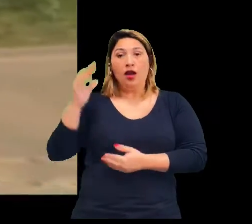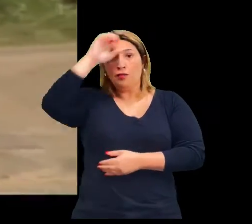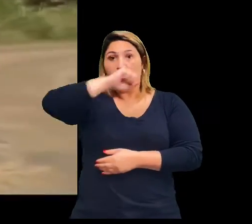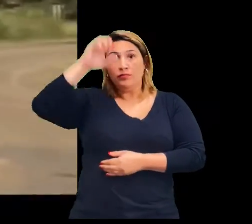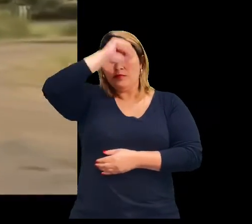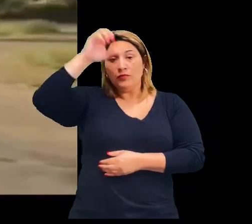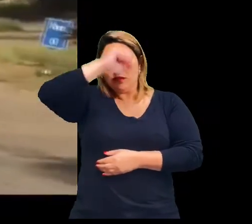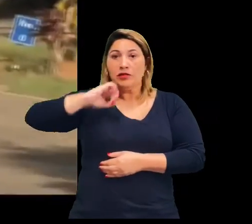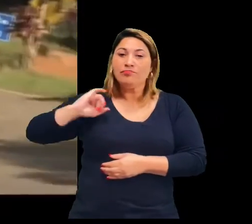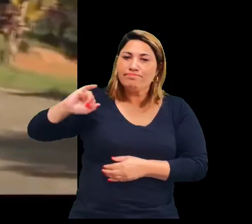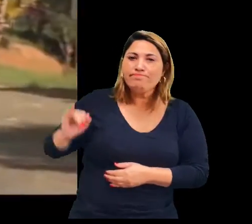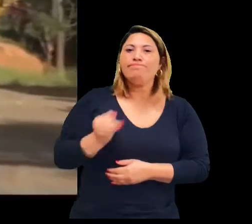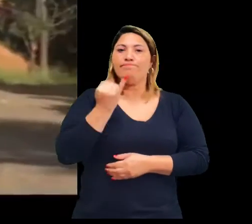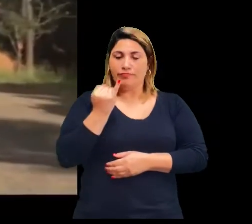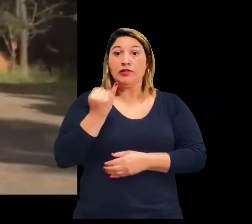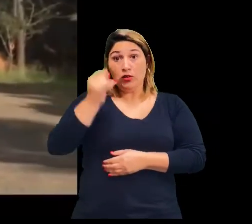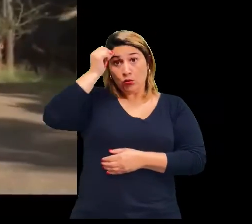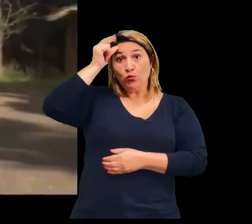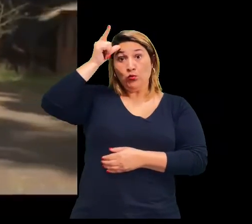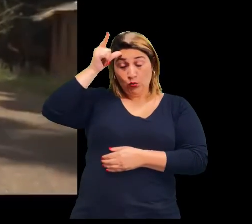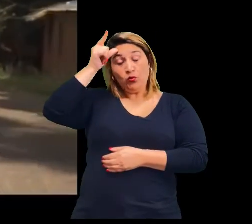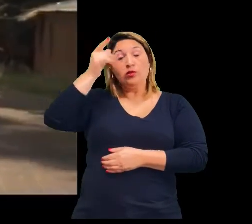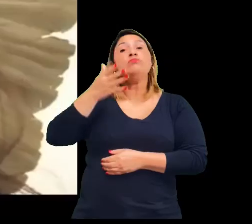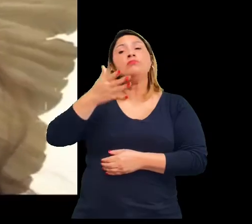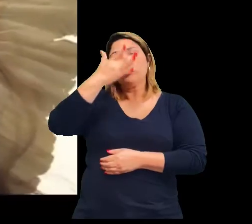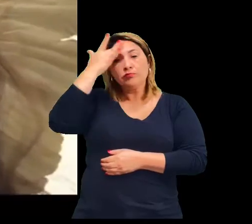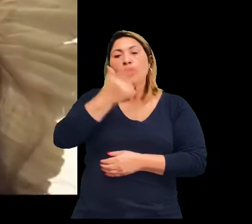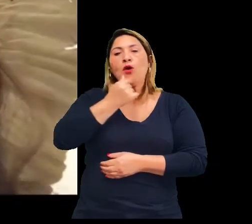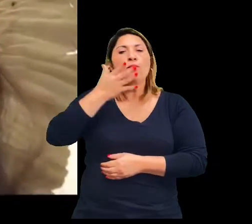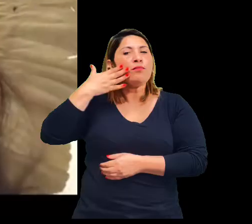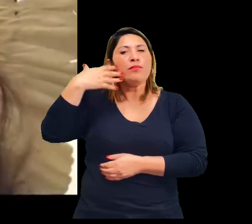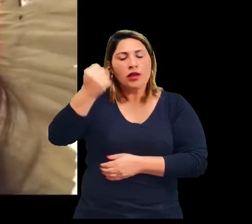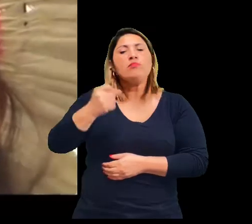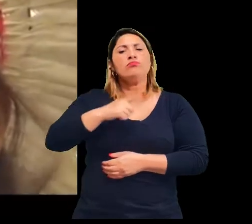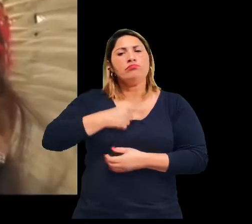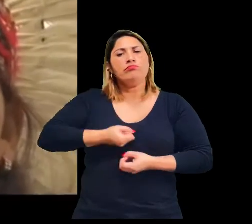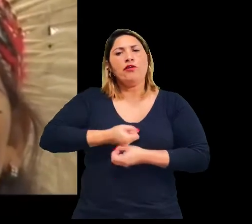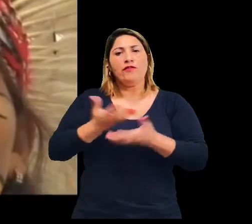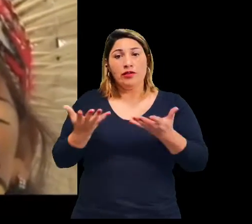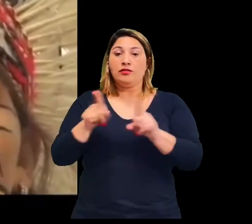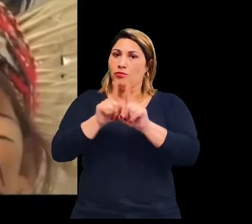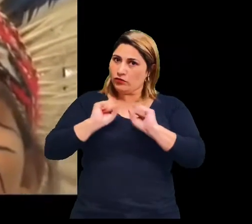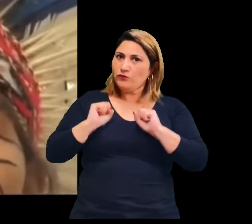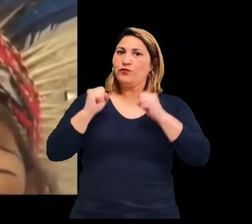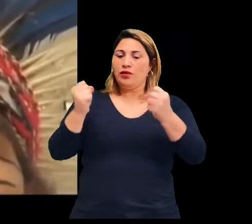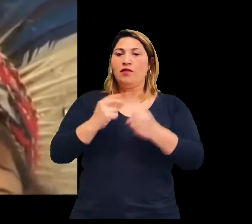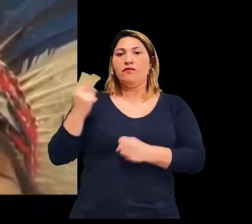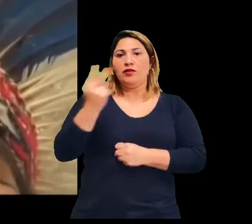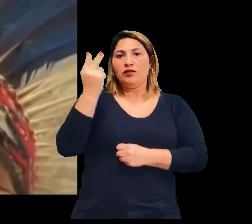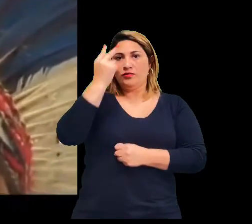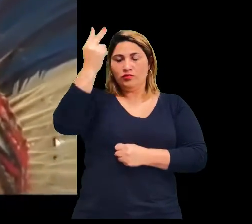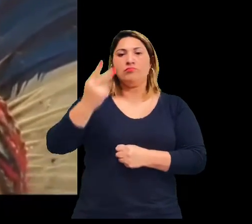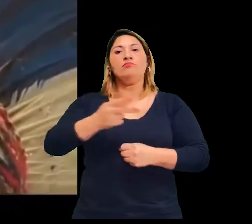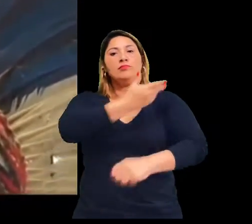e aproveitam o que a cultura do homem branco traz de positivo, mas também fortalecem a valorização de